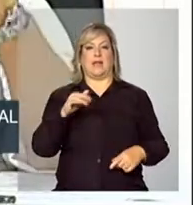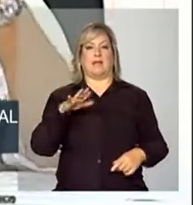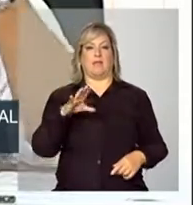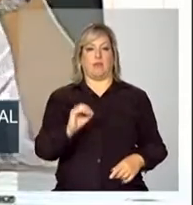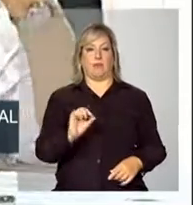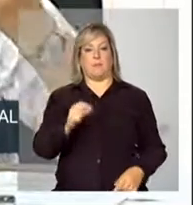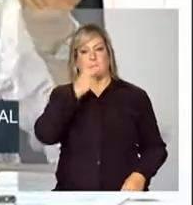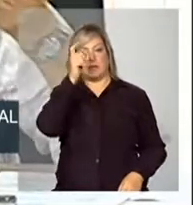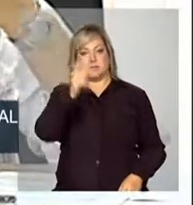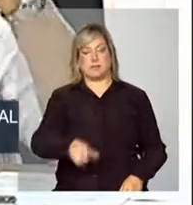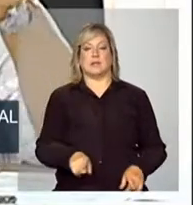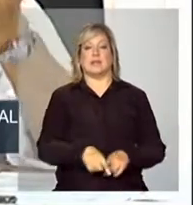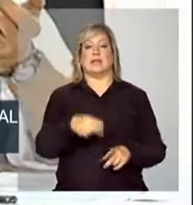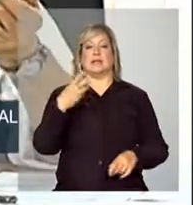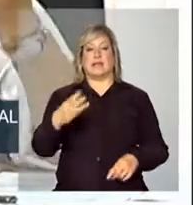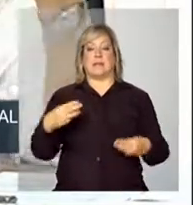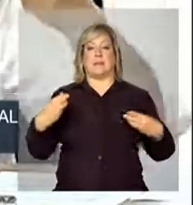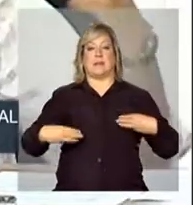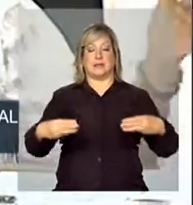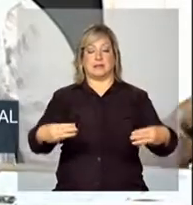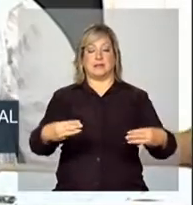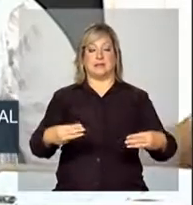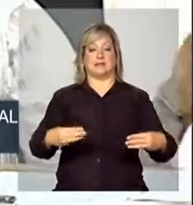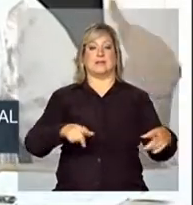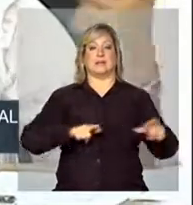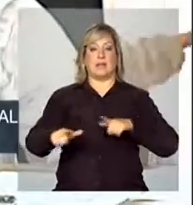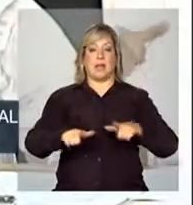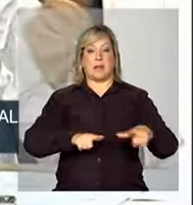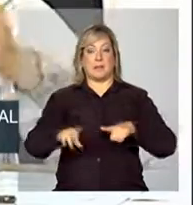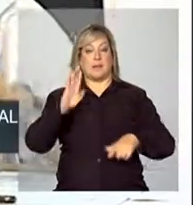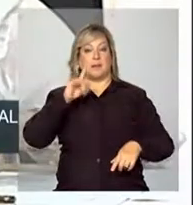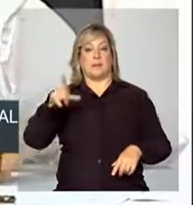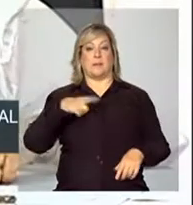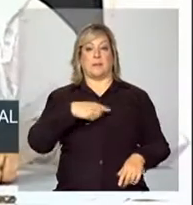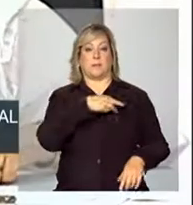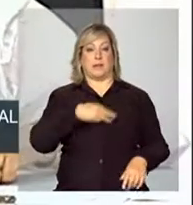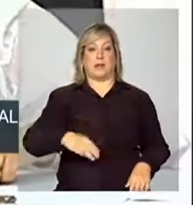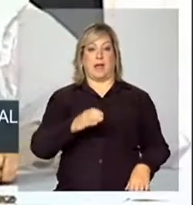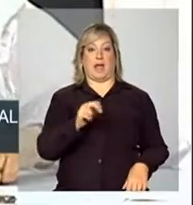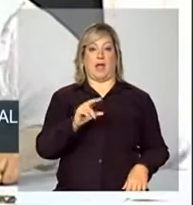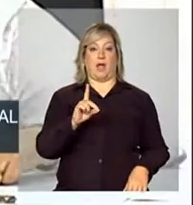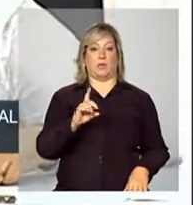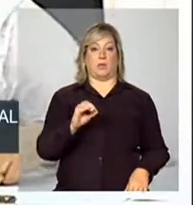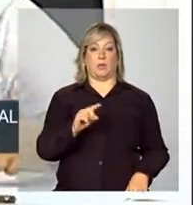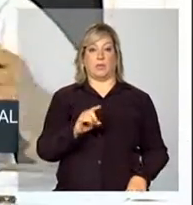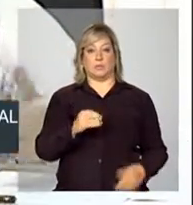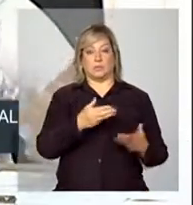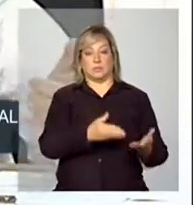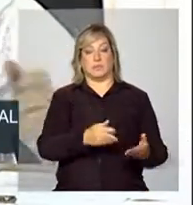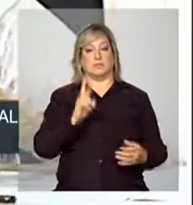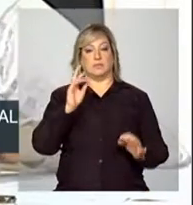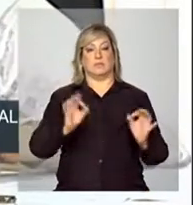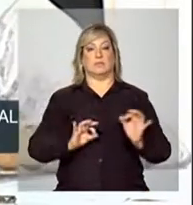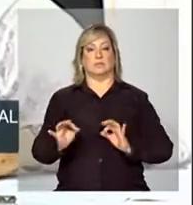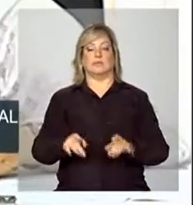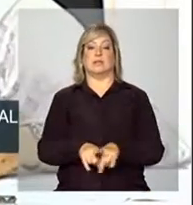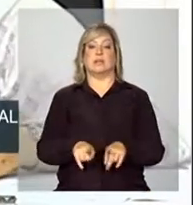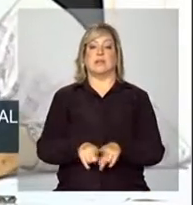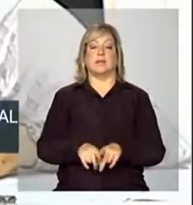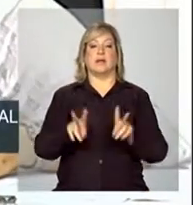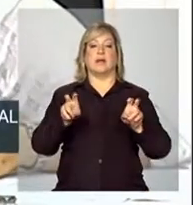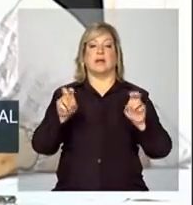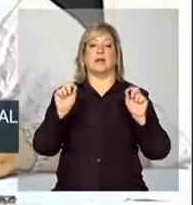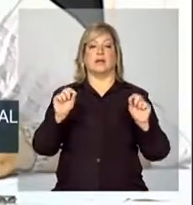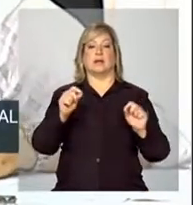de Três Ministérios que lhe dão sob a coordenação do ministro José Eduardo Cardozo é a